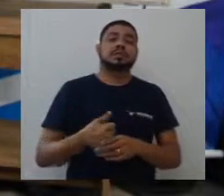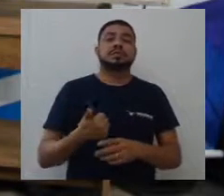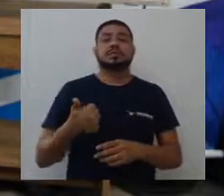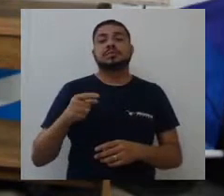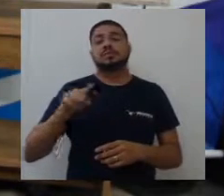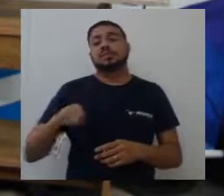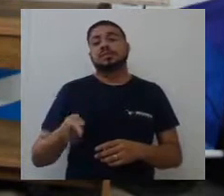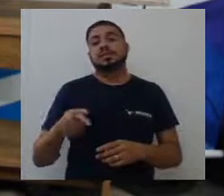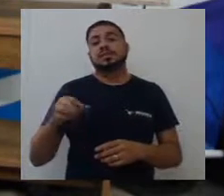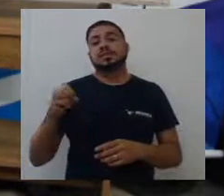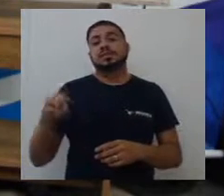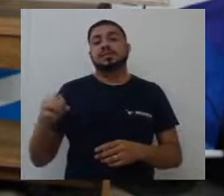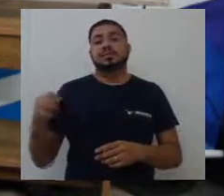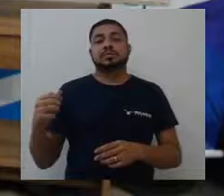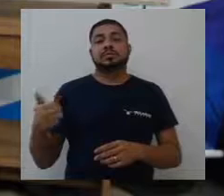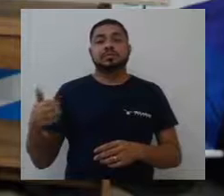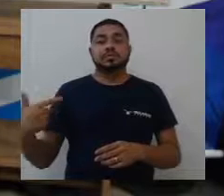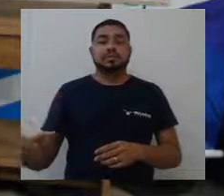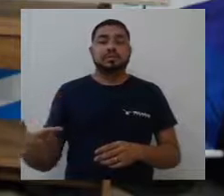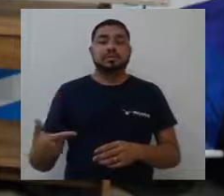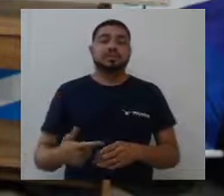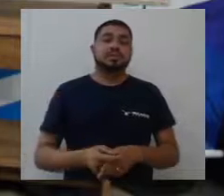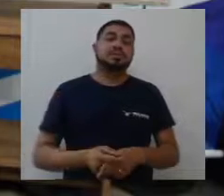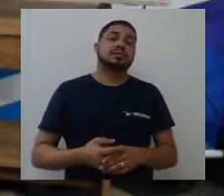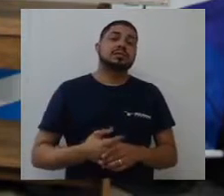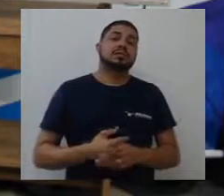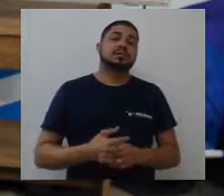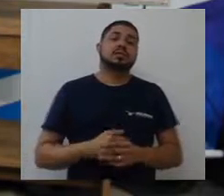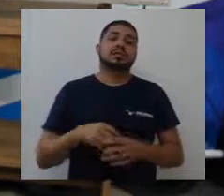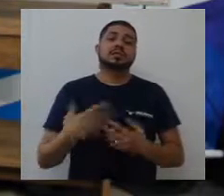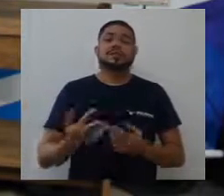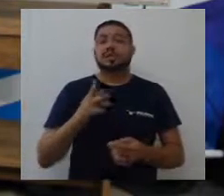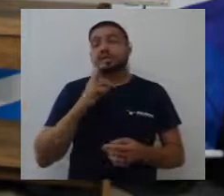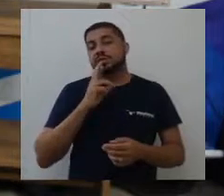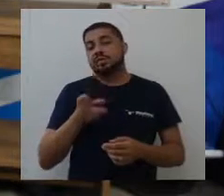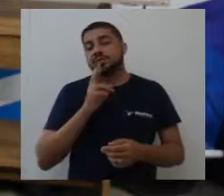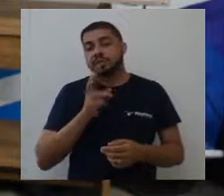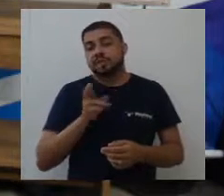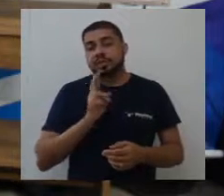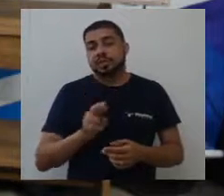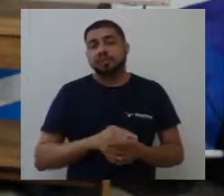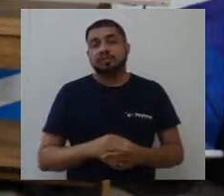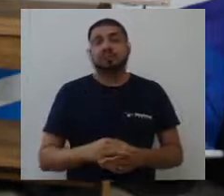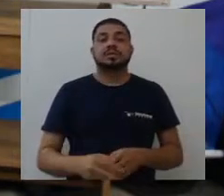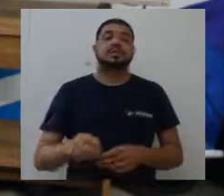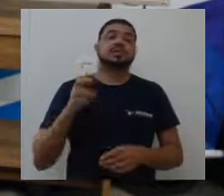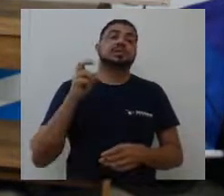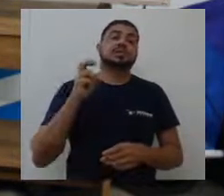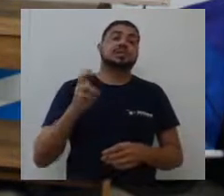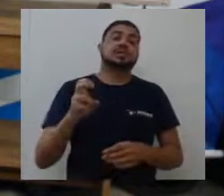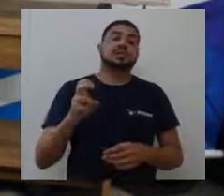1,012, vezes o segundo aumento, 1,09. E o resultado passou a ser de